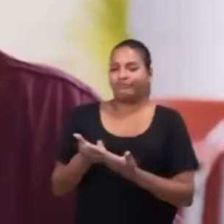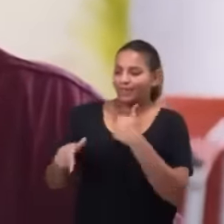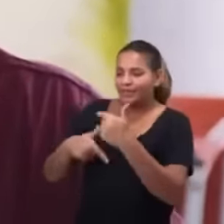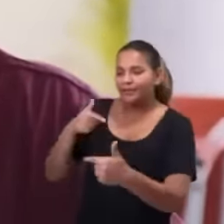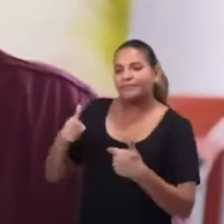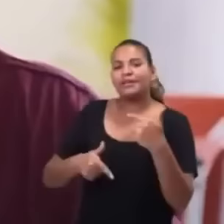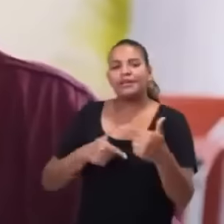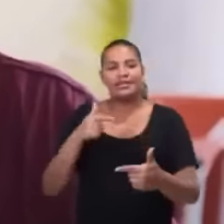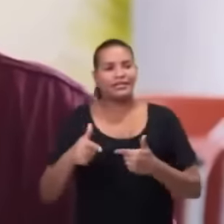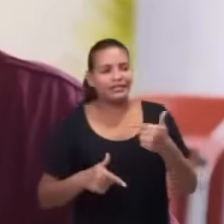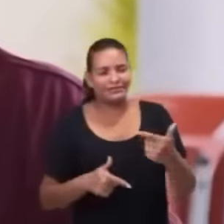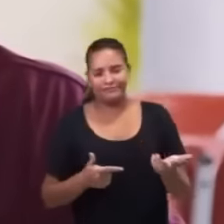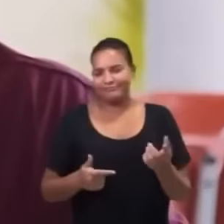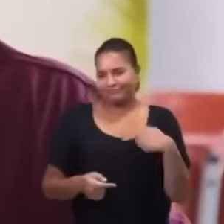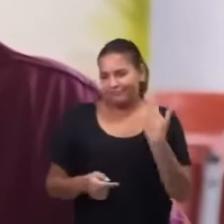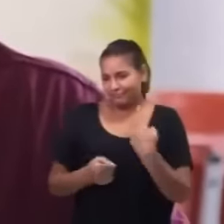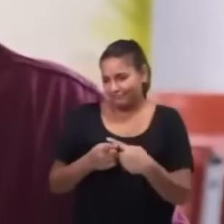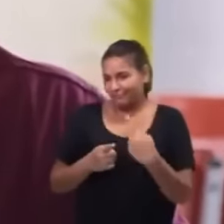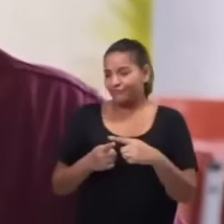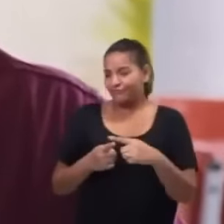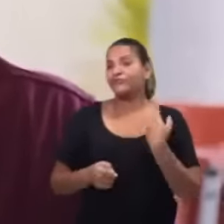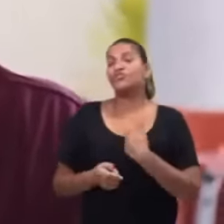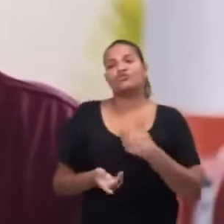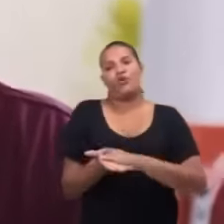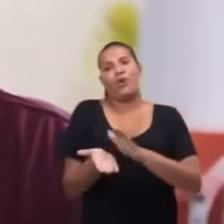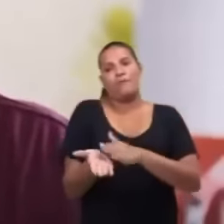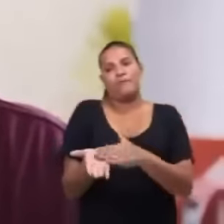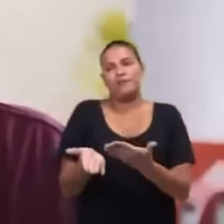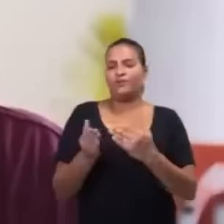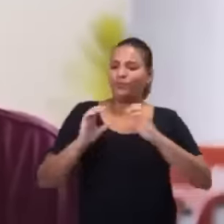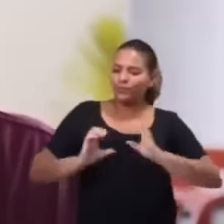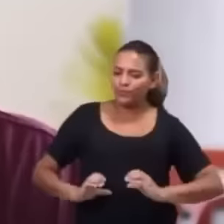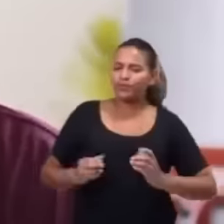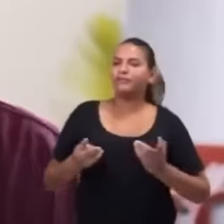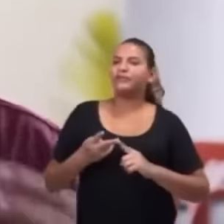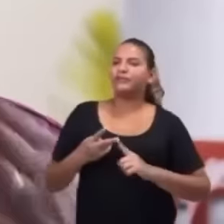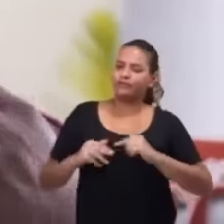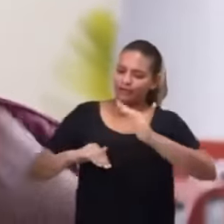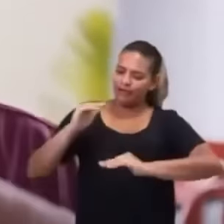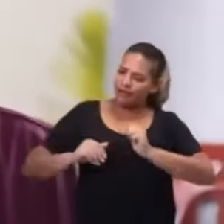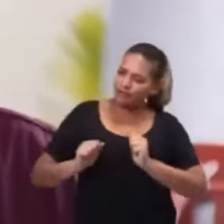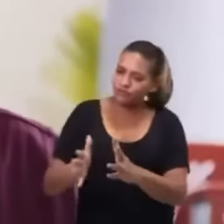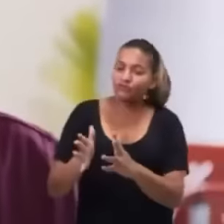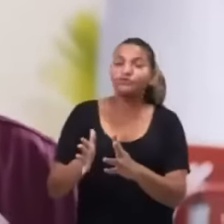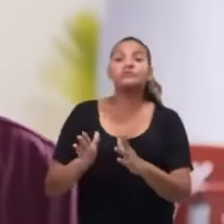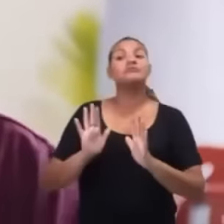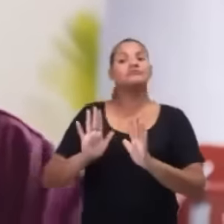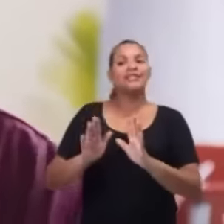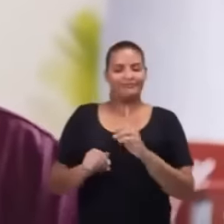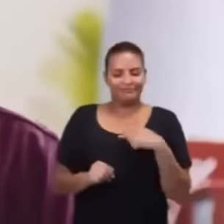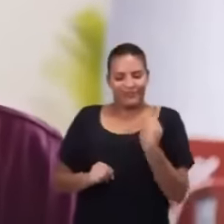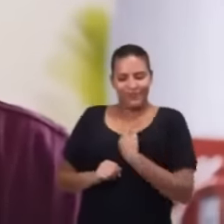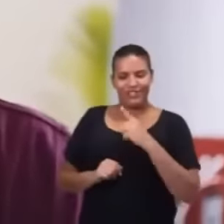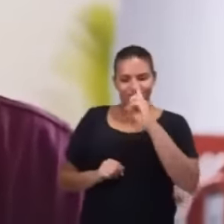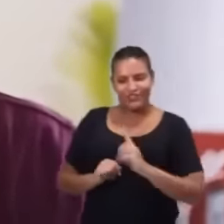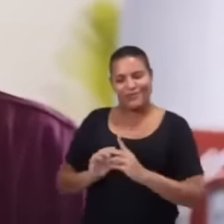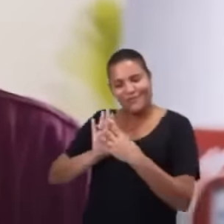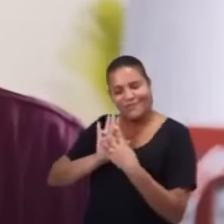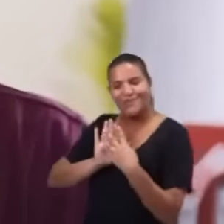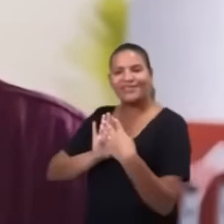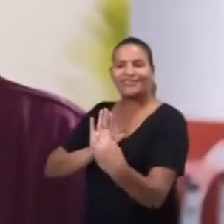né, seja de comportamento, de atitudes, ou do que a gente planeja fazer, começa por a gente. Né, e aí a